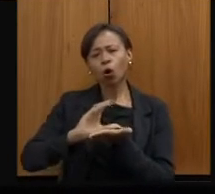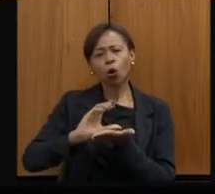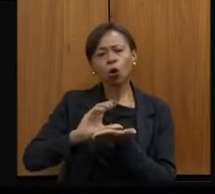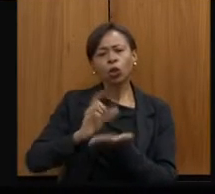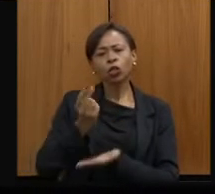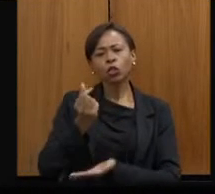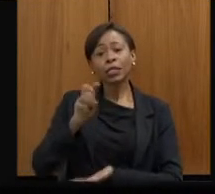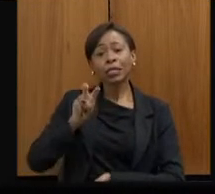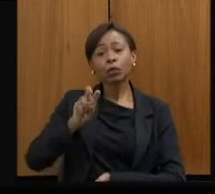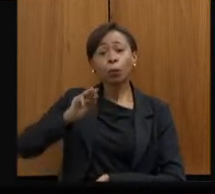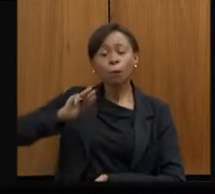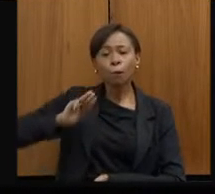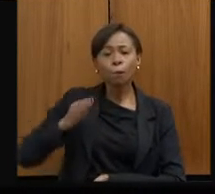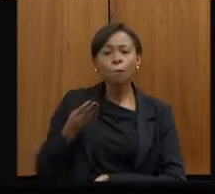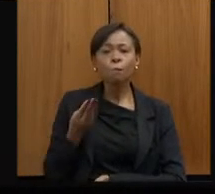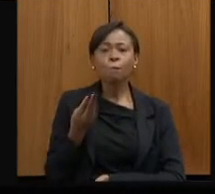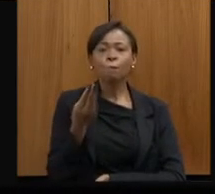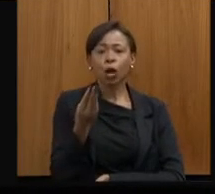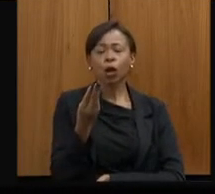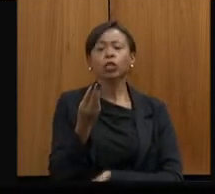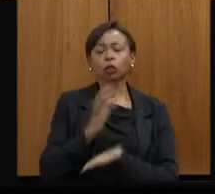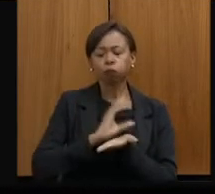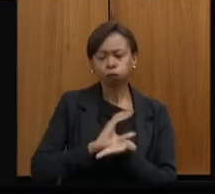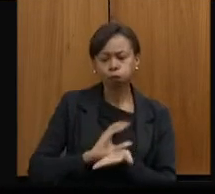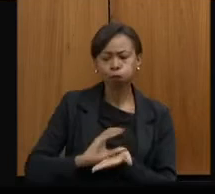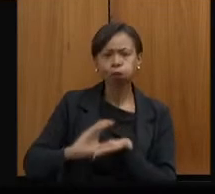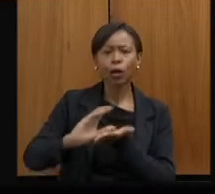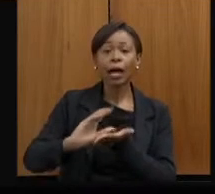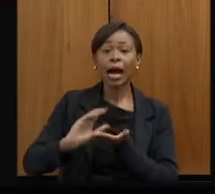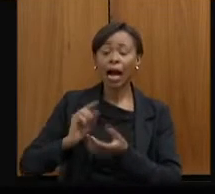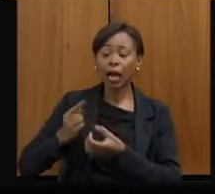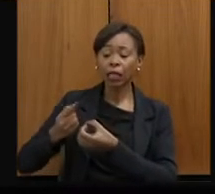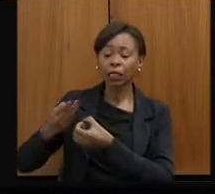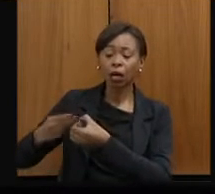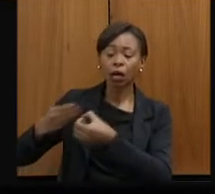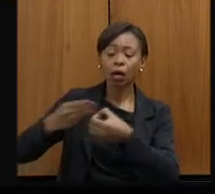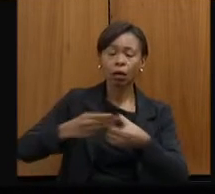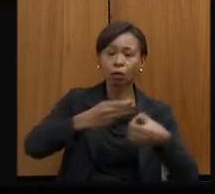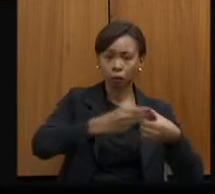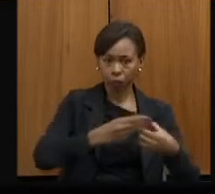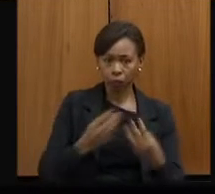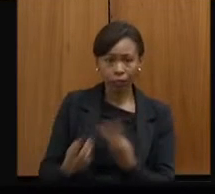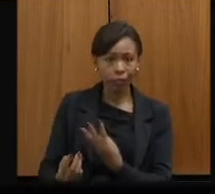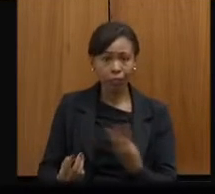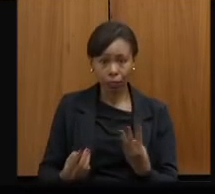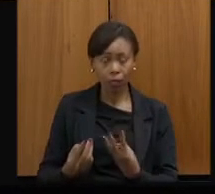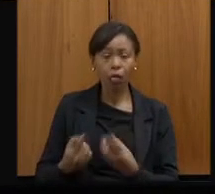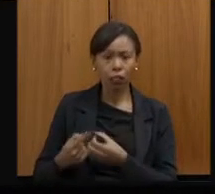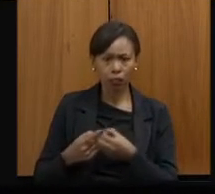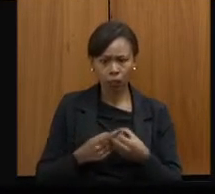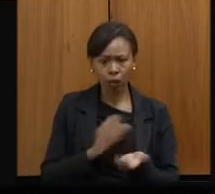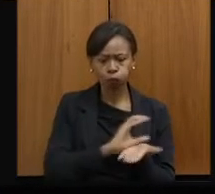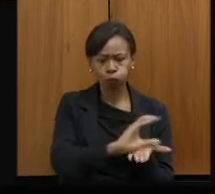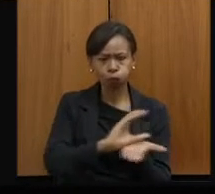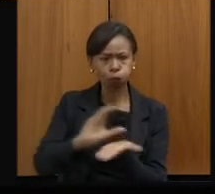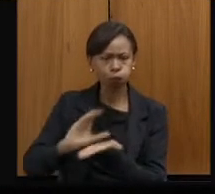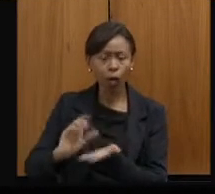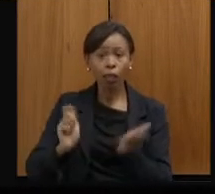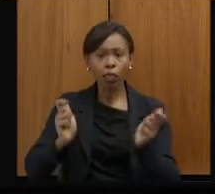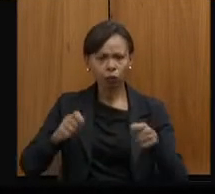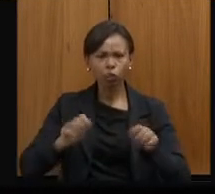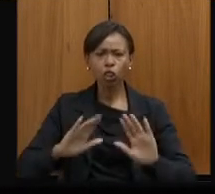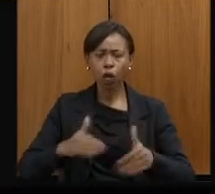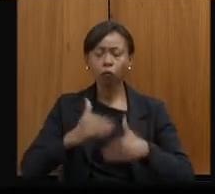reais em recursos destinados a esses três municípios, que já têm avançado nessa